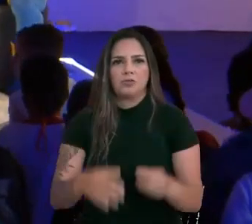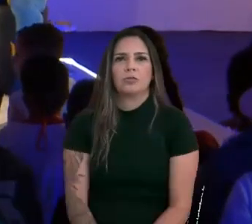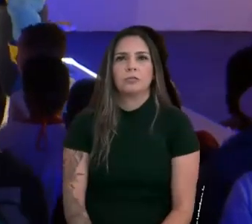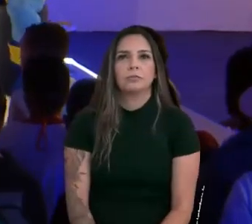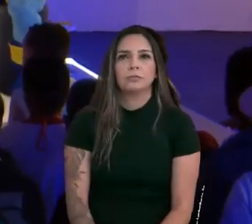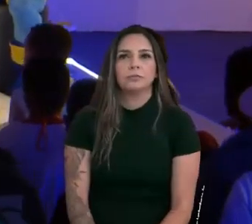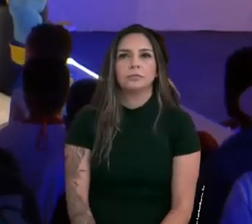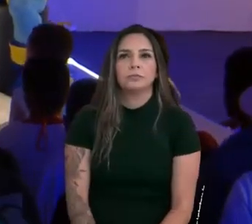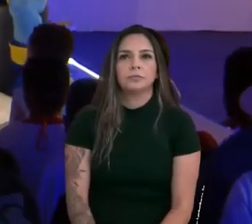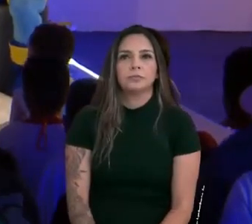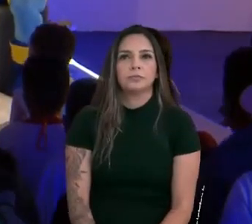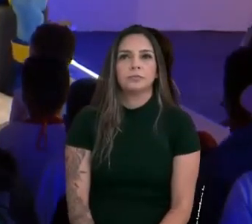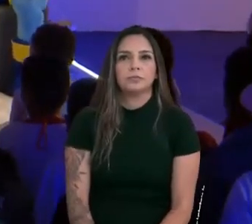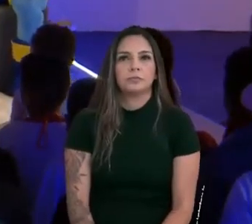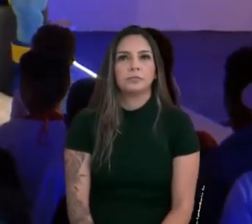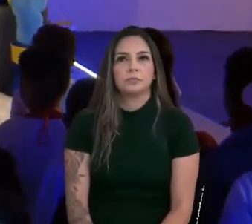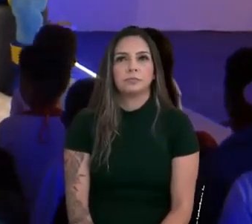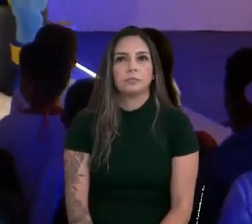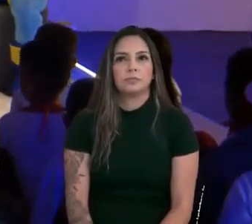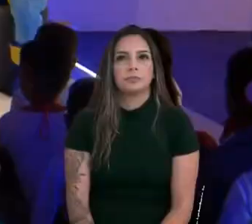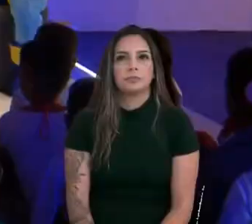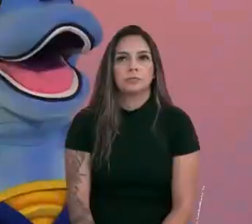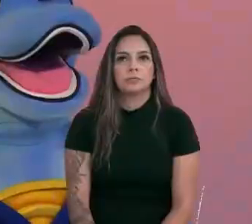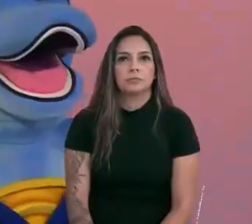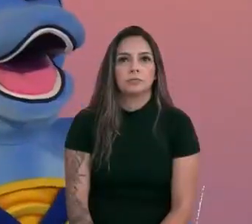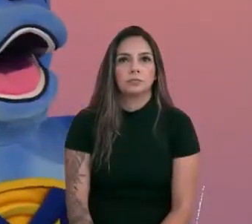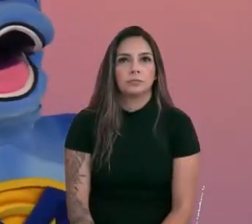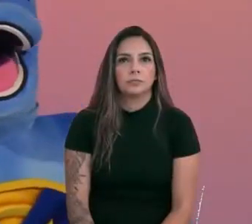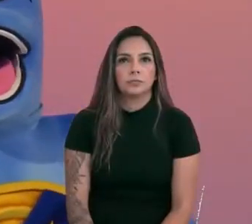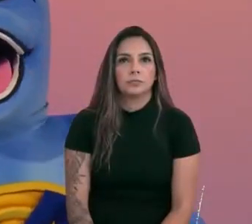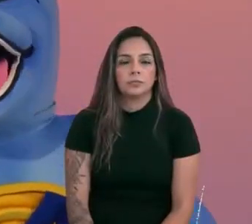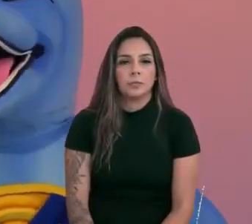Quem é o maior vilão da Gangue Plástico?